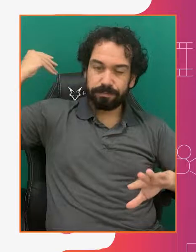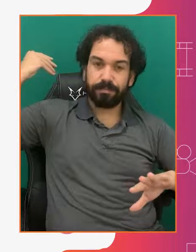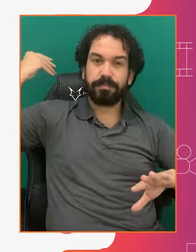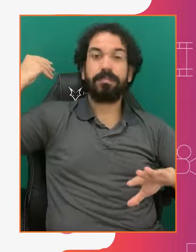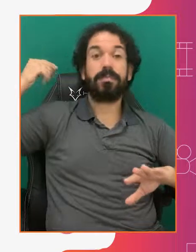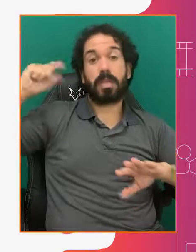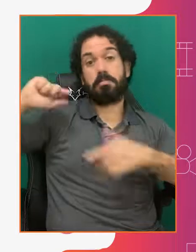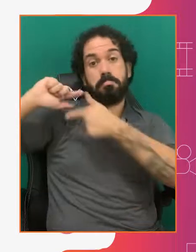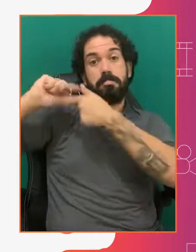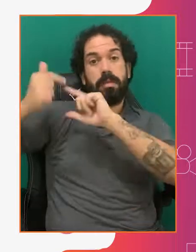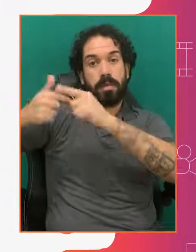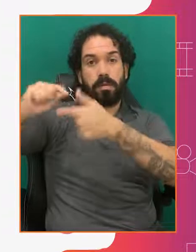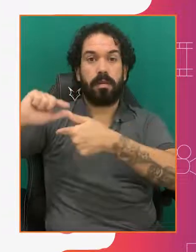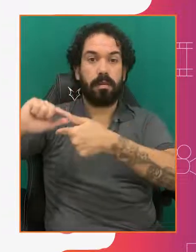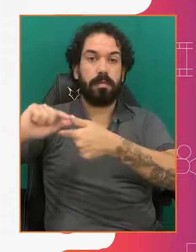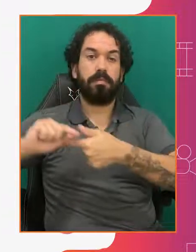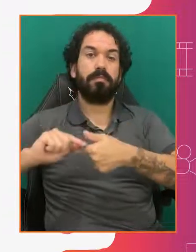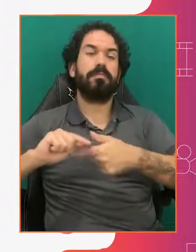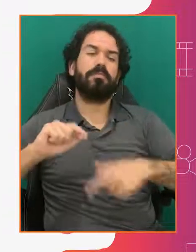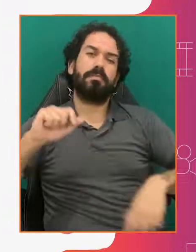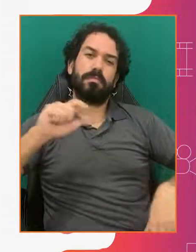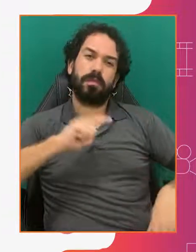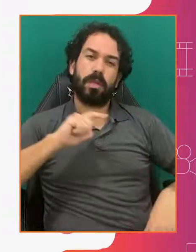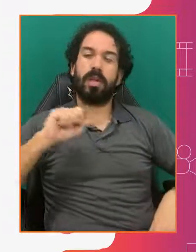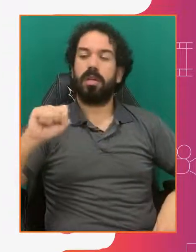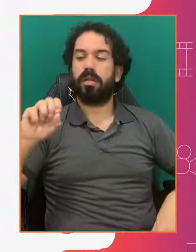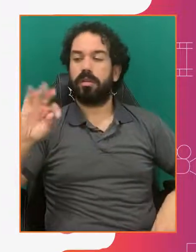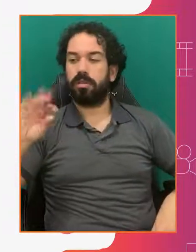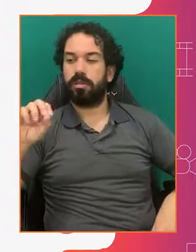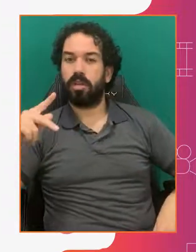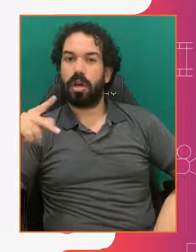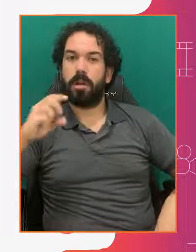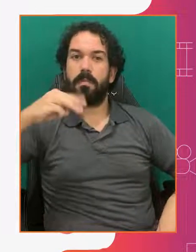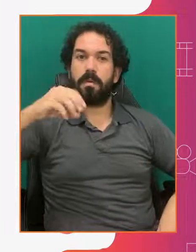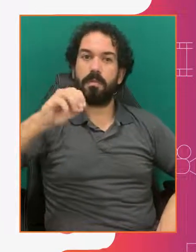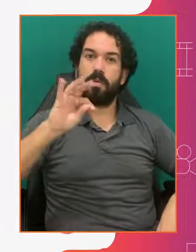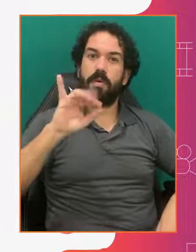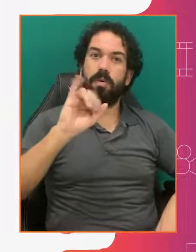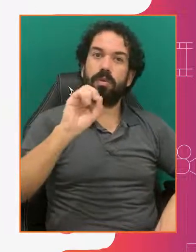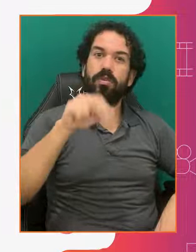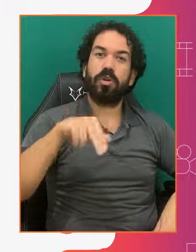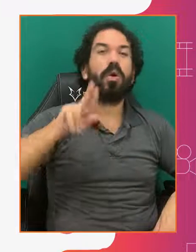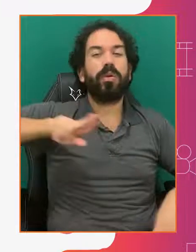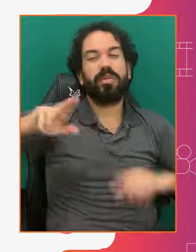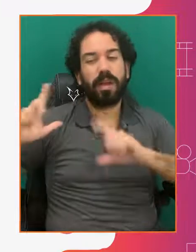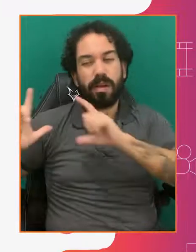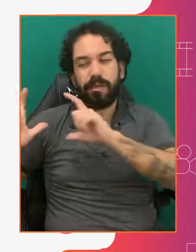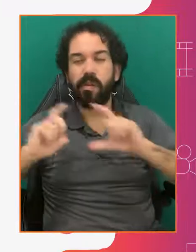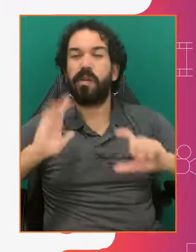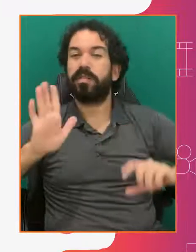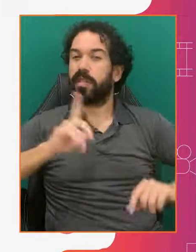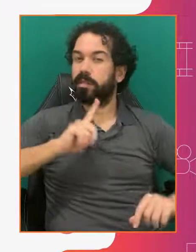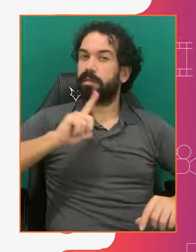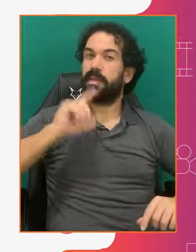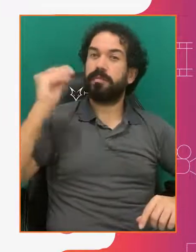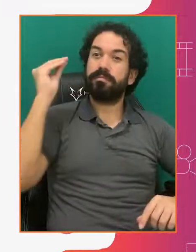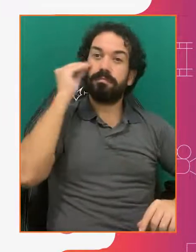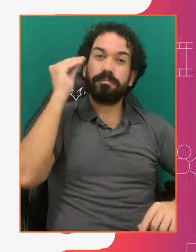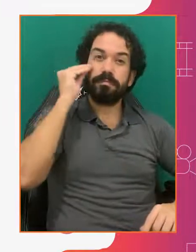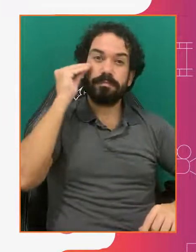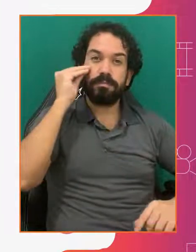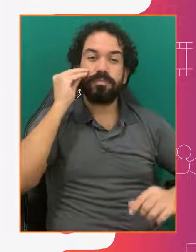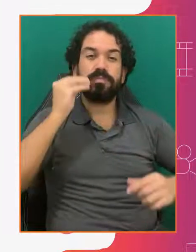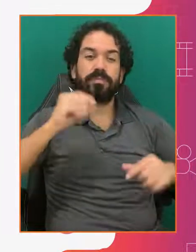sua maioria tradicional. Claro que tinha o stop motion com o uso das fotos, algumas experimentações